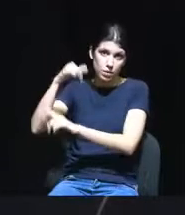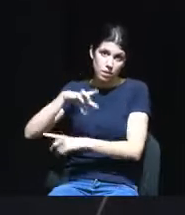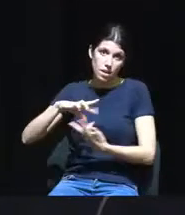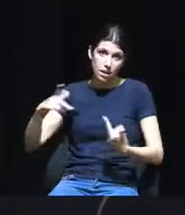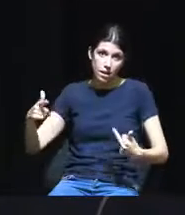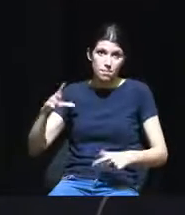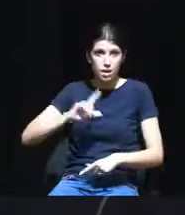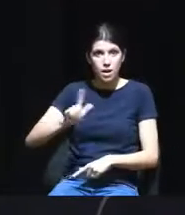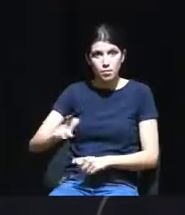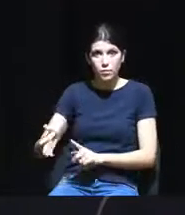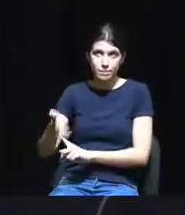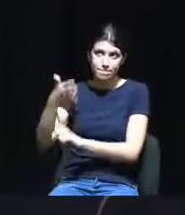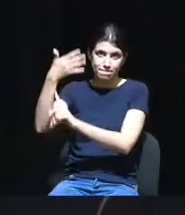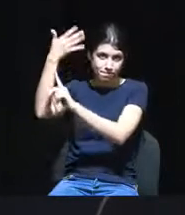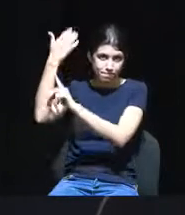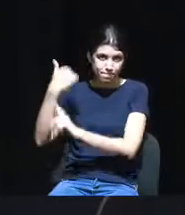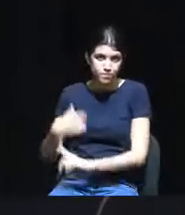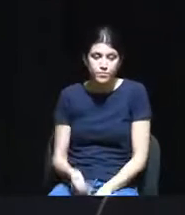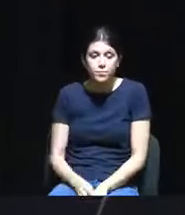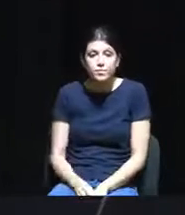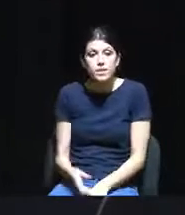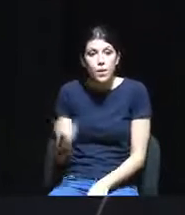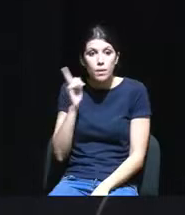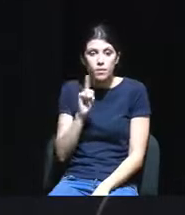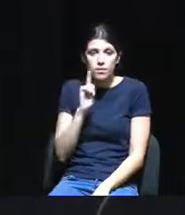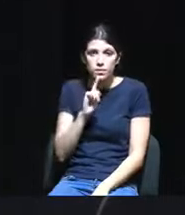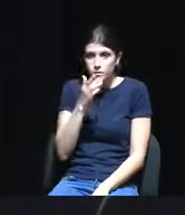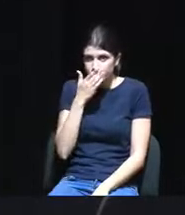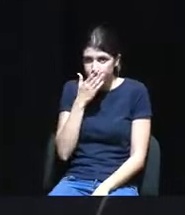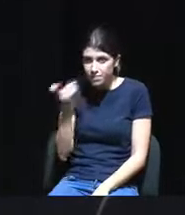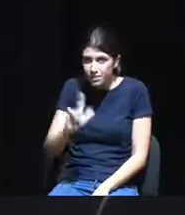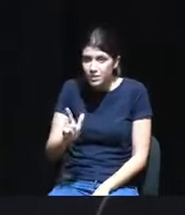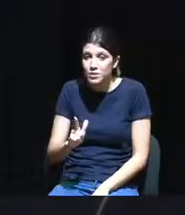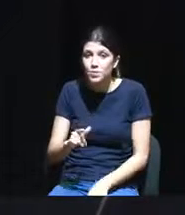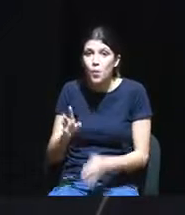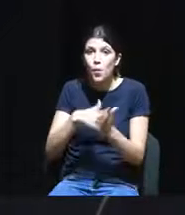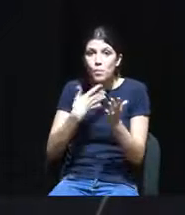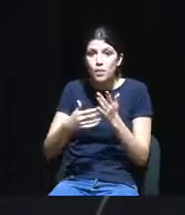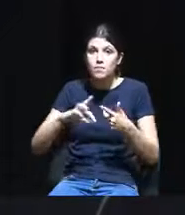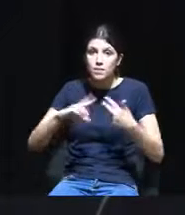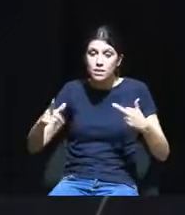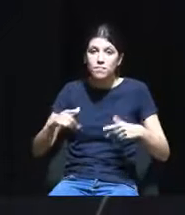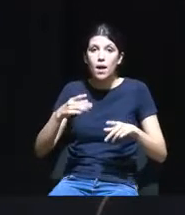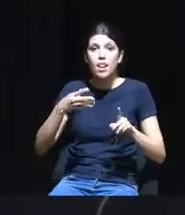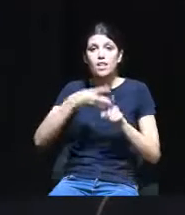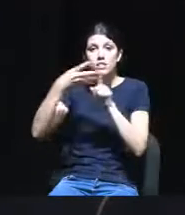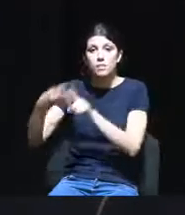Câmara Municipal. Por isso foi tão importante em Lisboa o Plano Municipal LGBTI+,